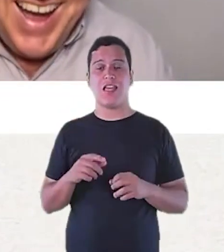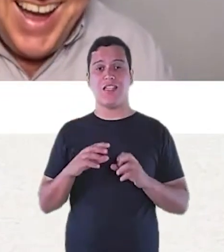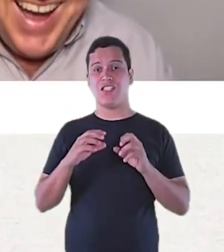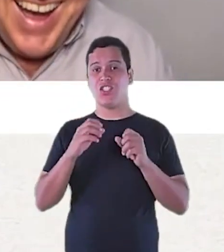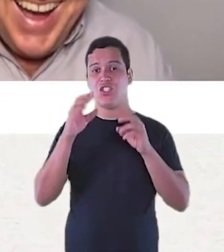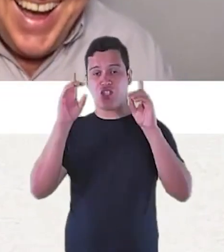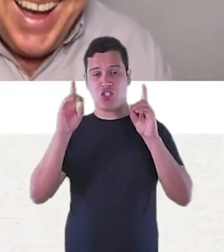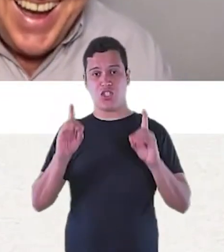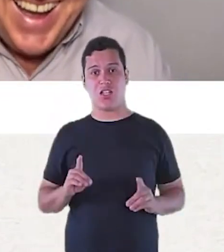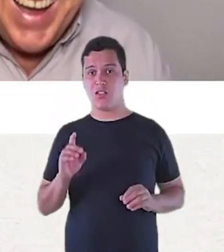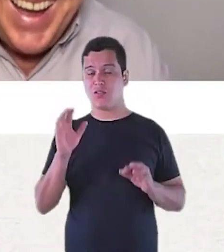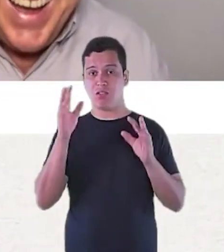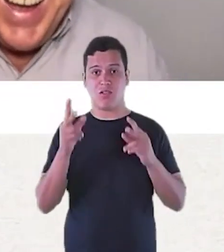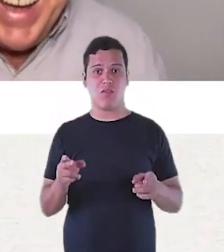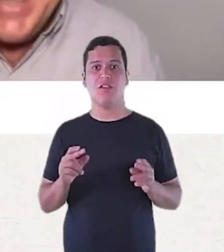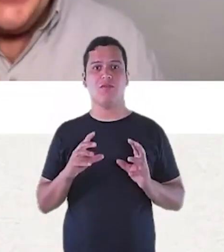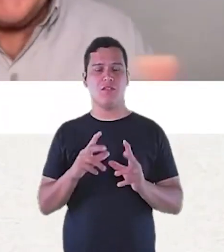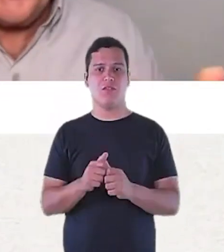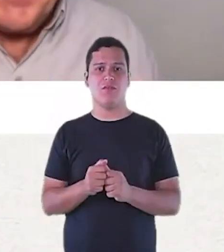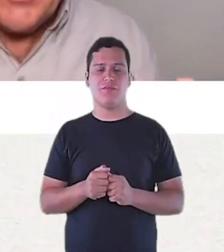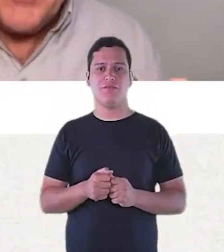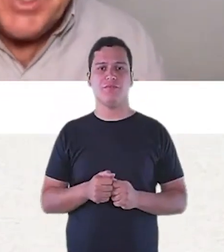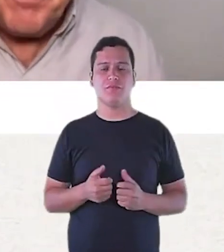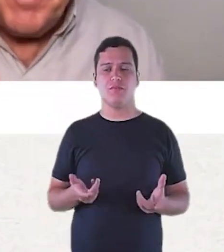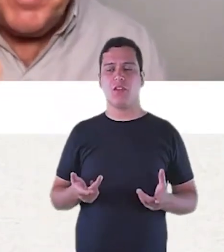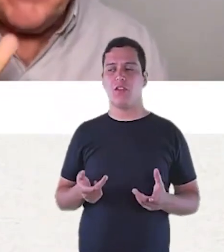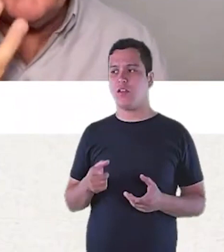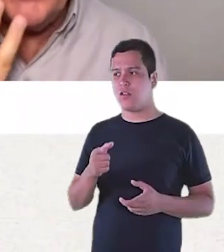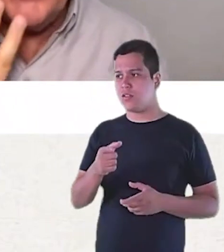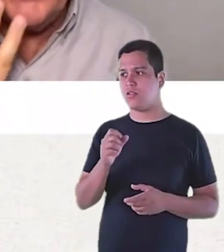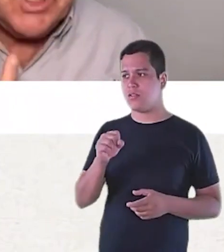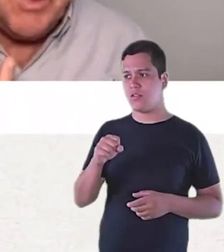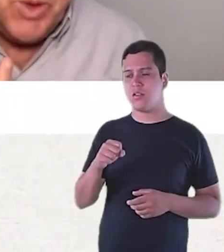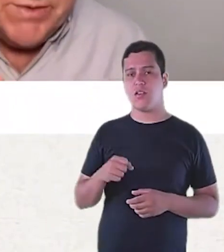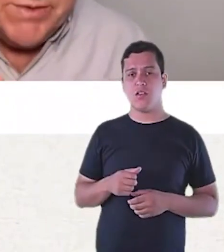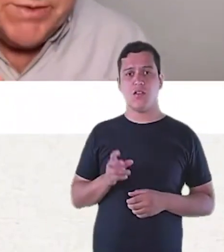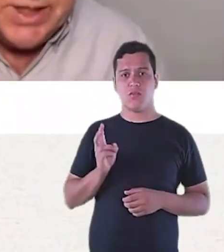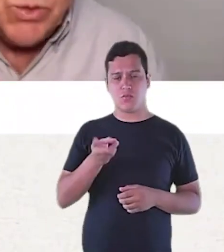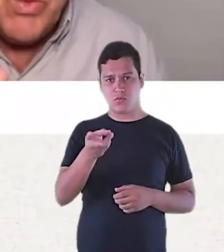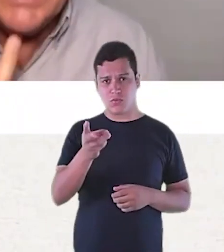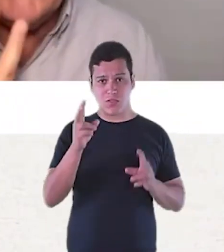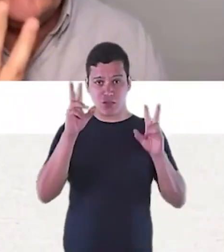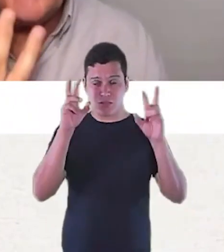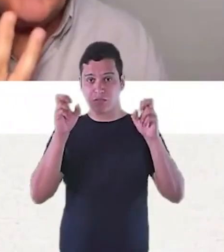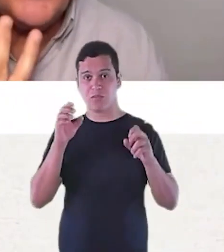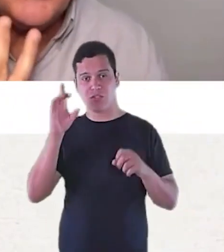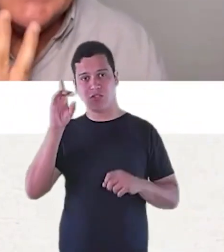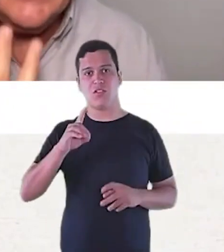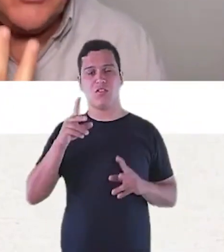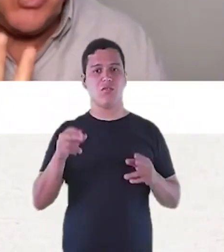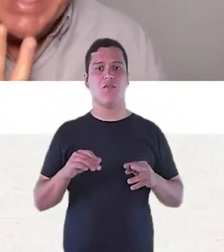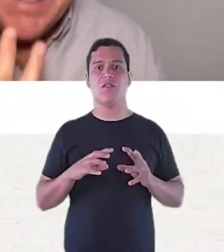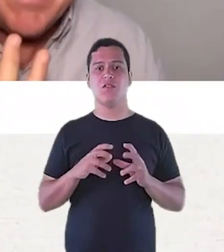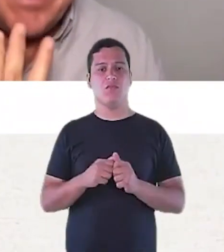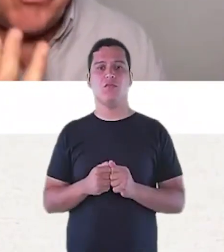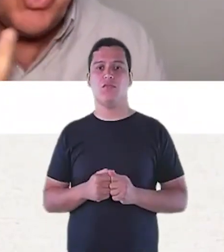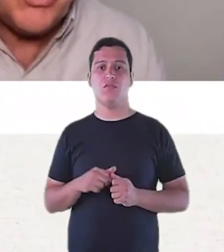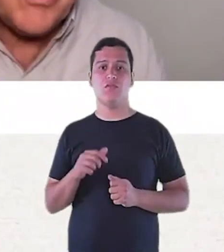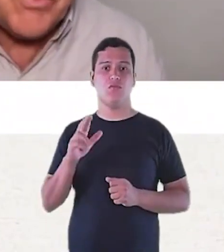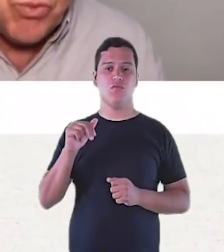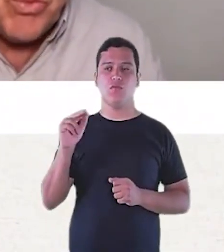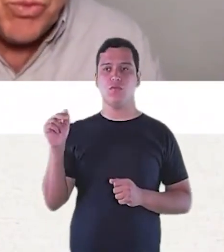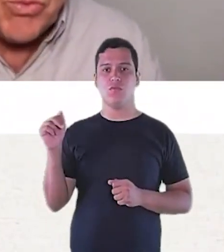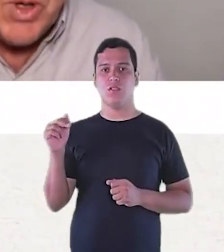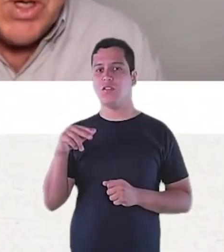que entrar na pauta. Então, assim, primeiro, persistir no caminho da democracia, né? Nunca se discutiu tanto